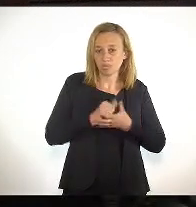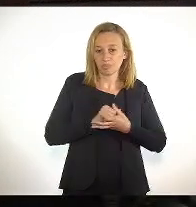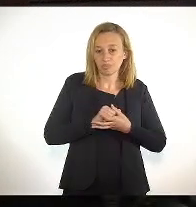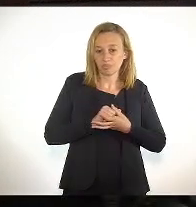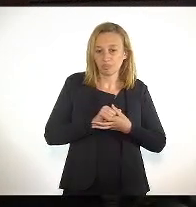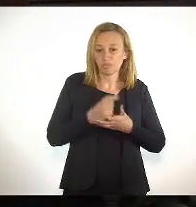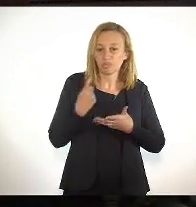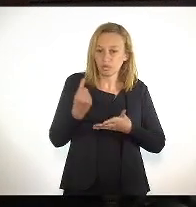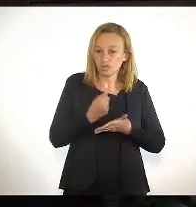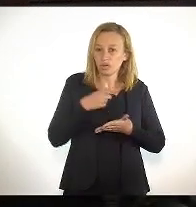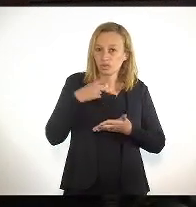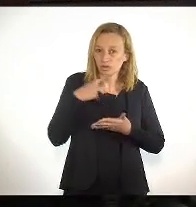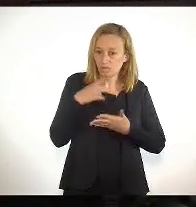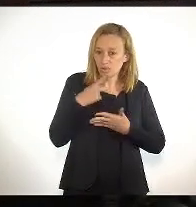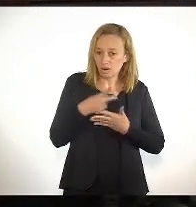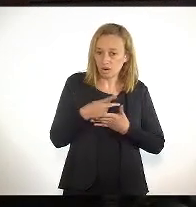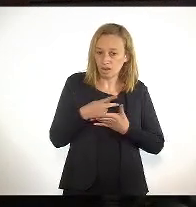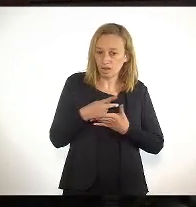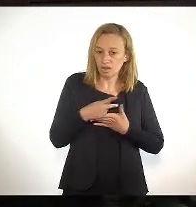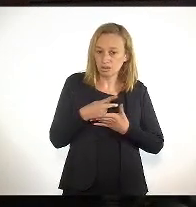Quando a gente vai fazer um